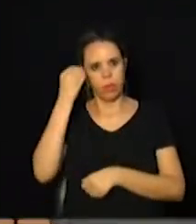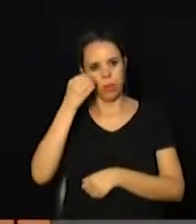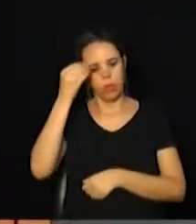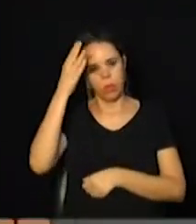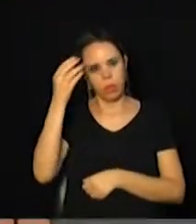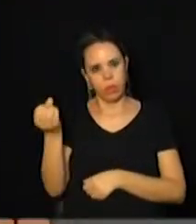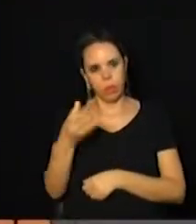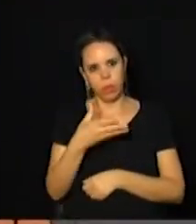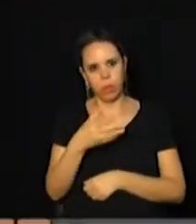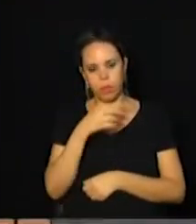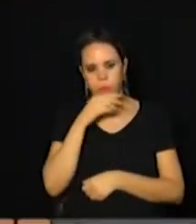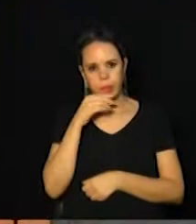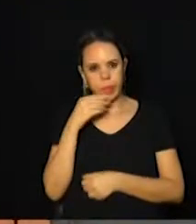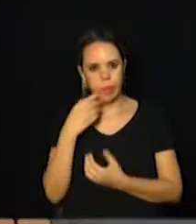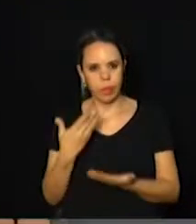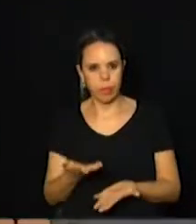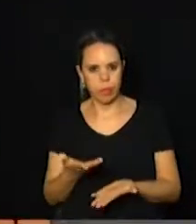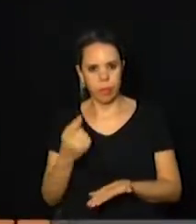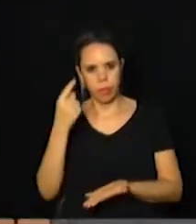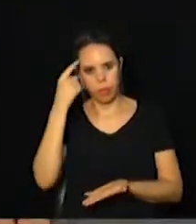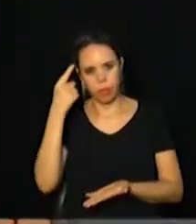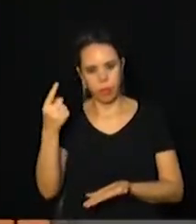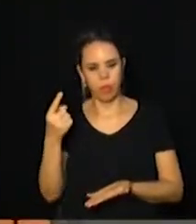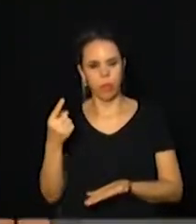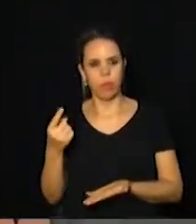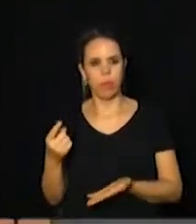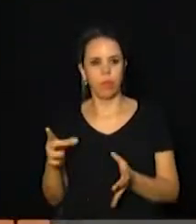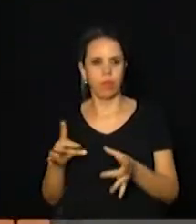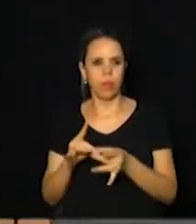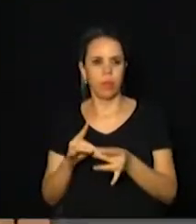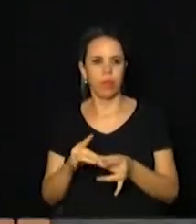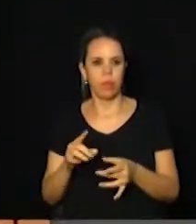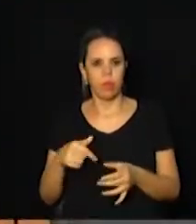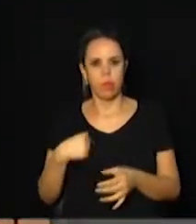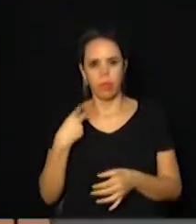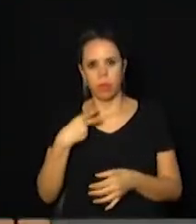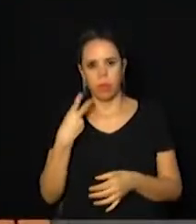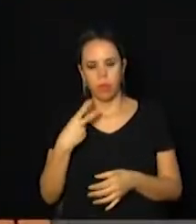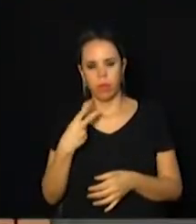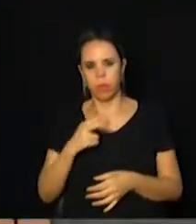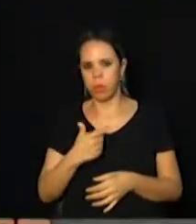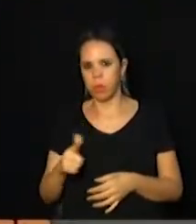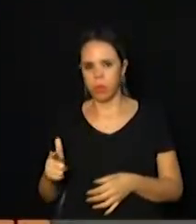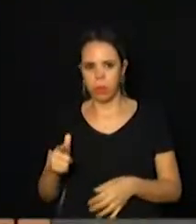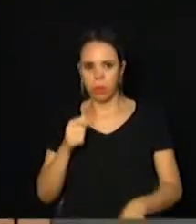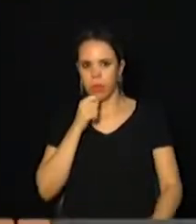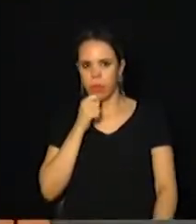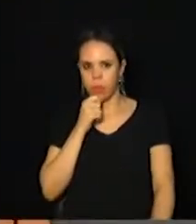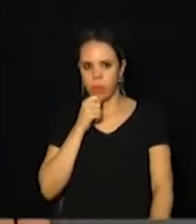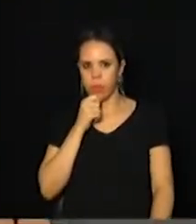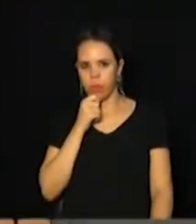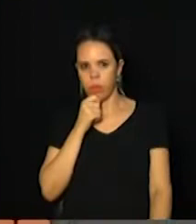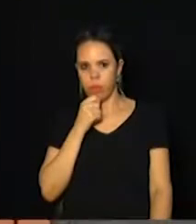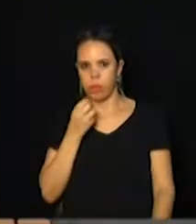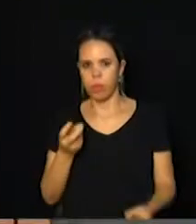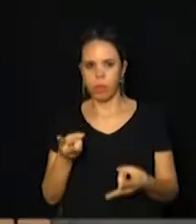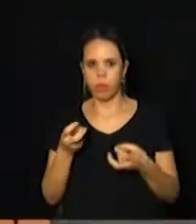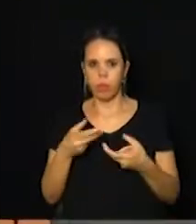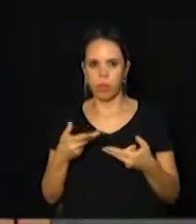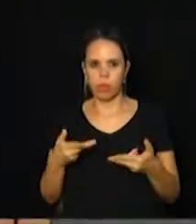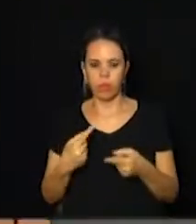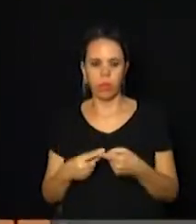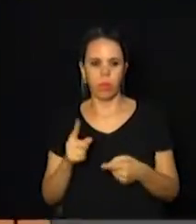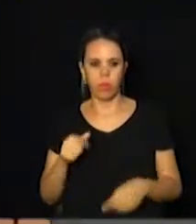conheci o povo também essa ideia do monopólio e o vereador não tinha ainda atinado para essa